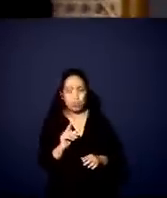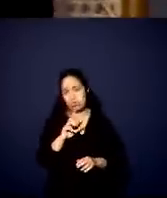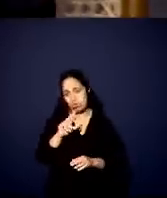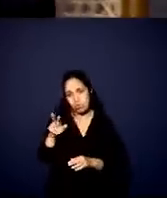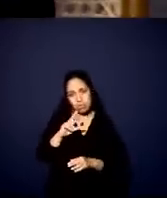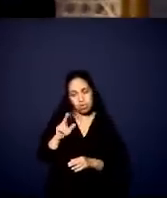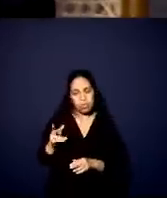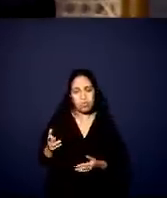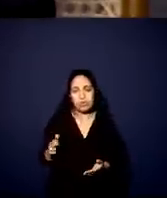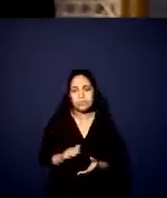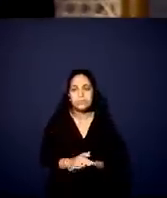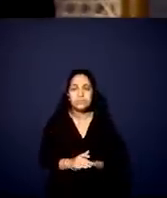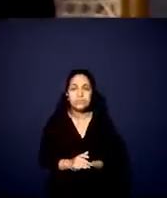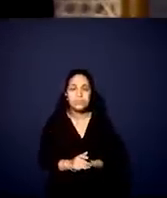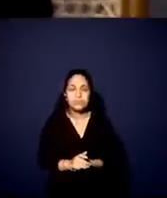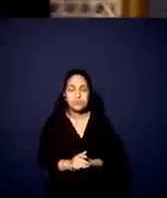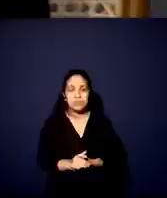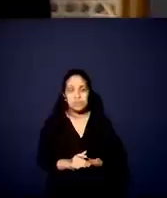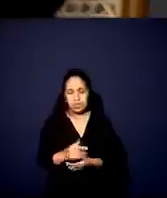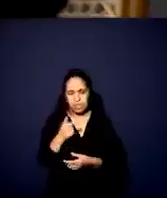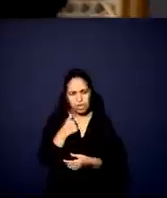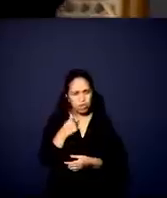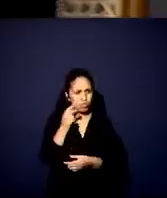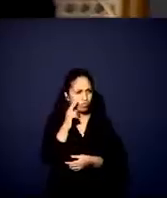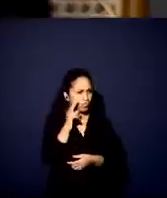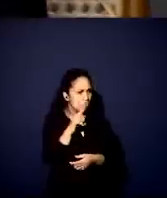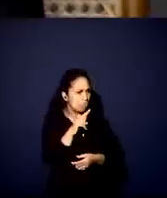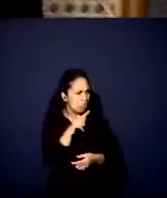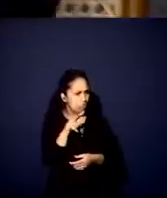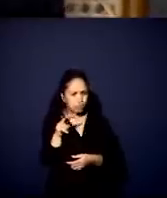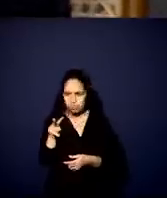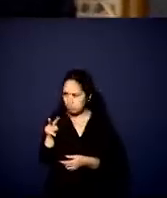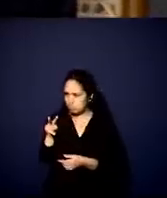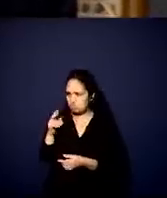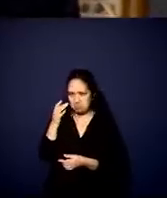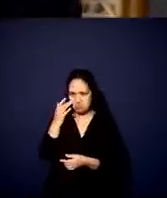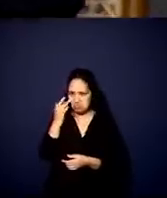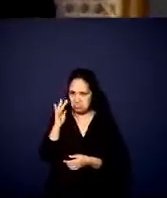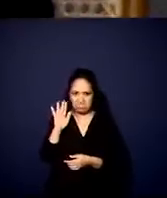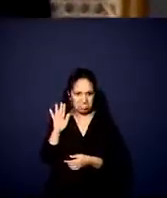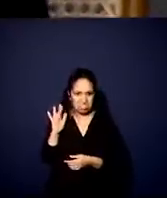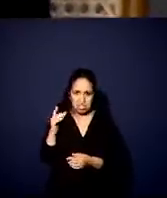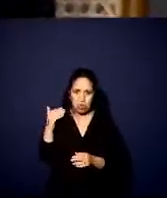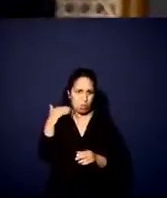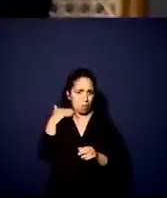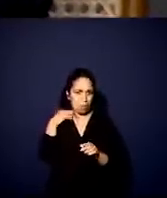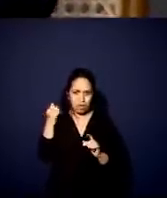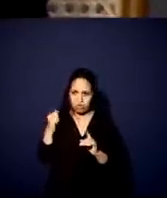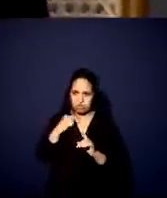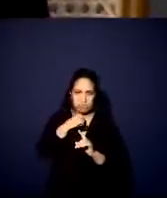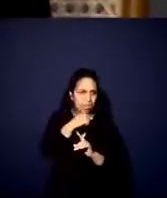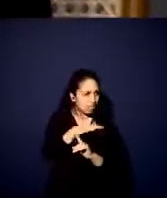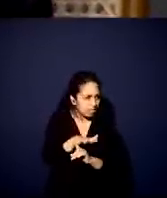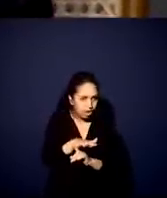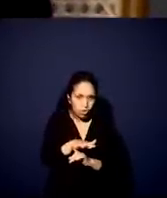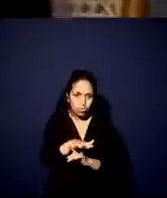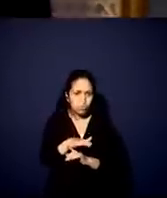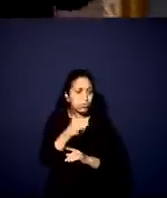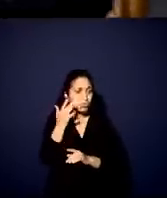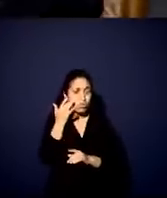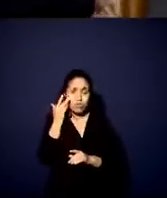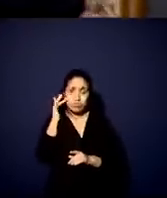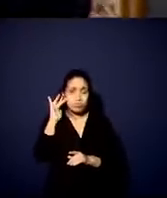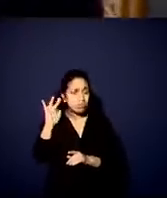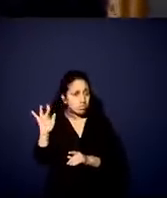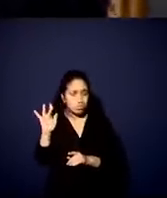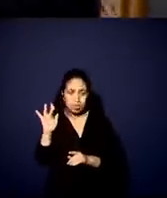é aliás eu olho em volta eu não sei qual é o banco central que de fato é inflation networds em todos os bancos centrais